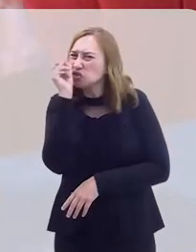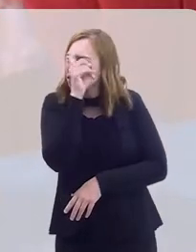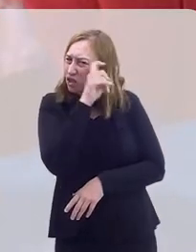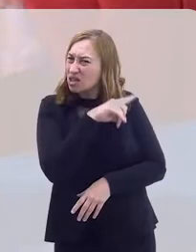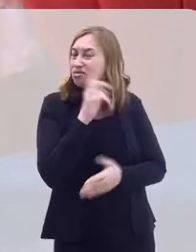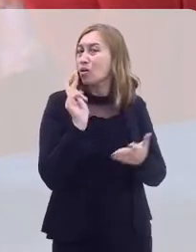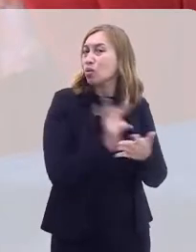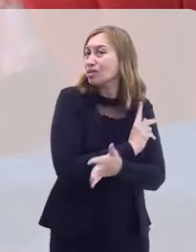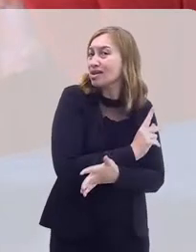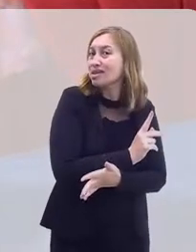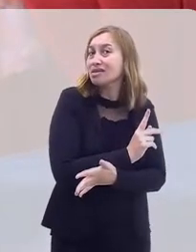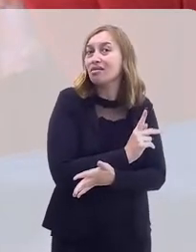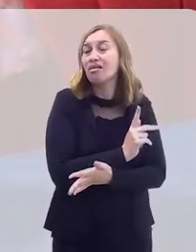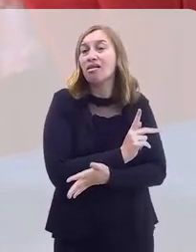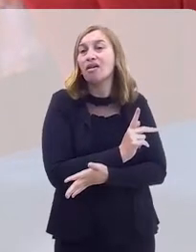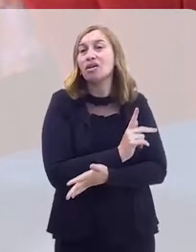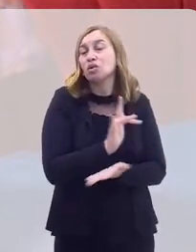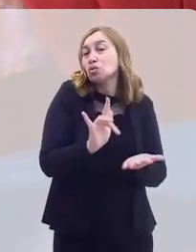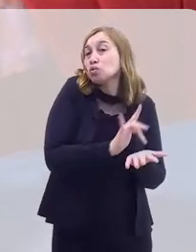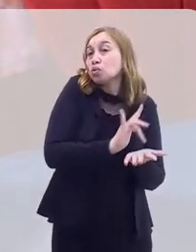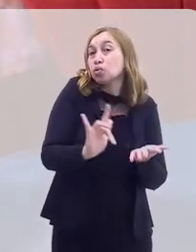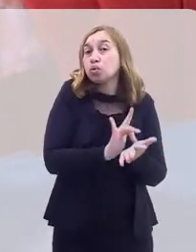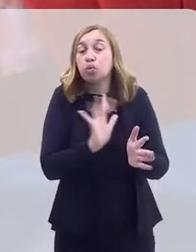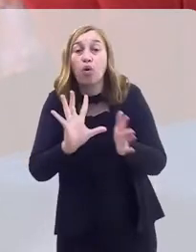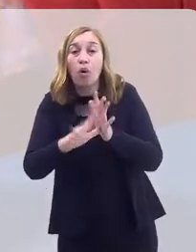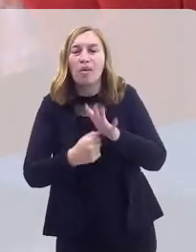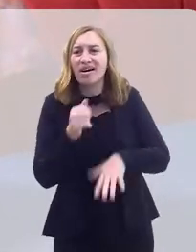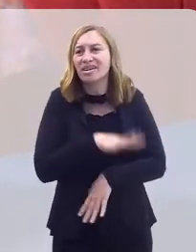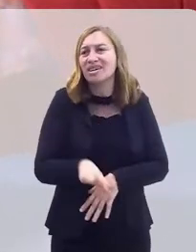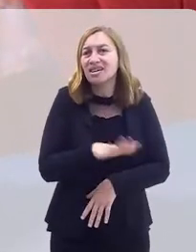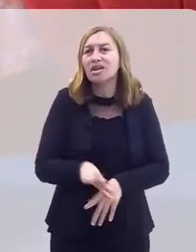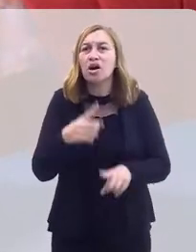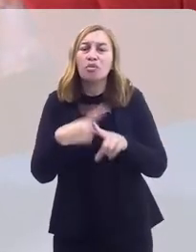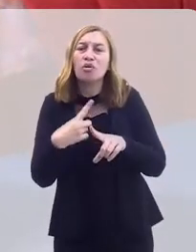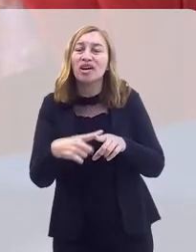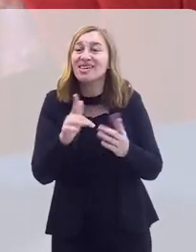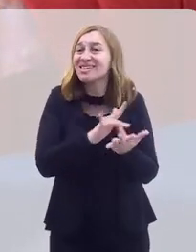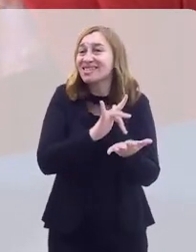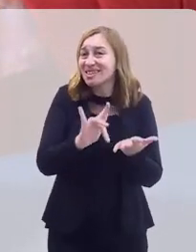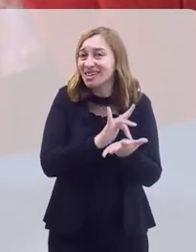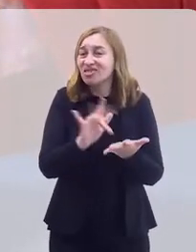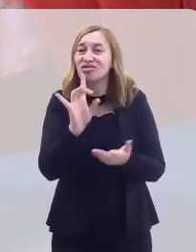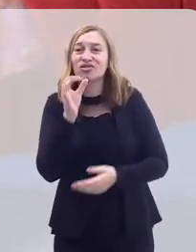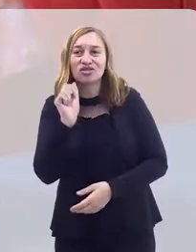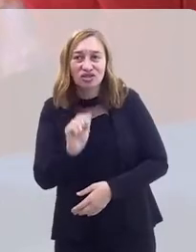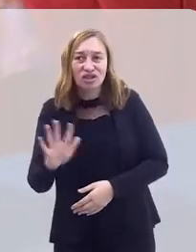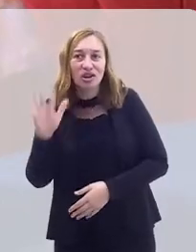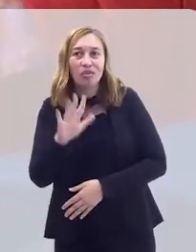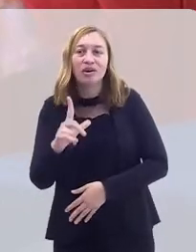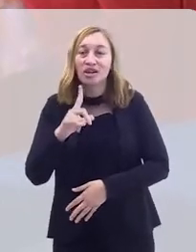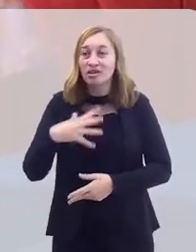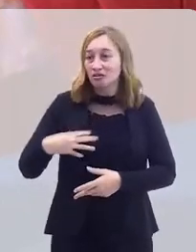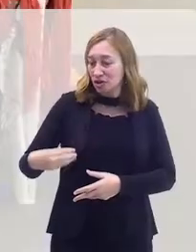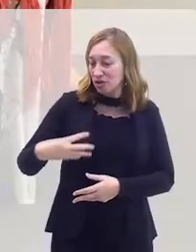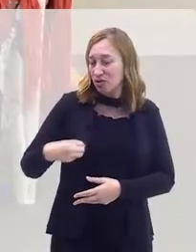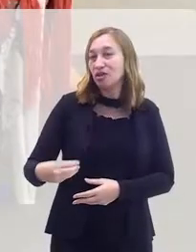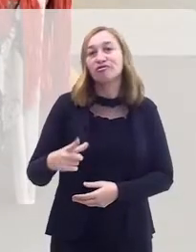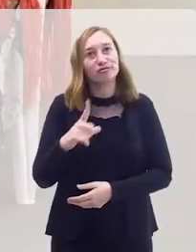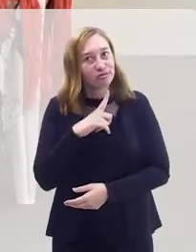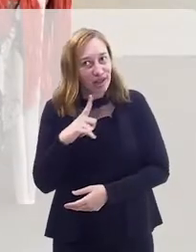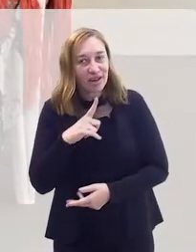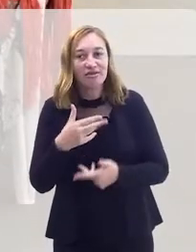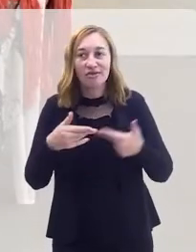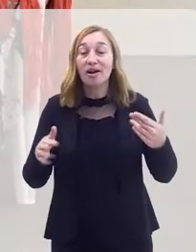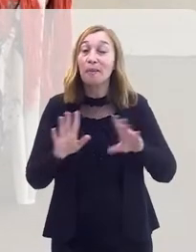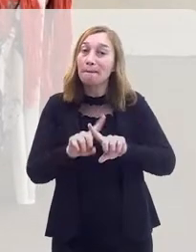muito difícil acontecer dos ciganos roubar crianças, até porque ciganos geralmente têm muitos filhos. Sim.